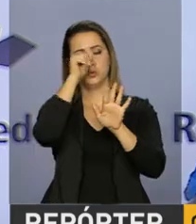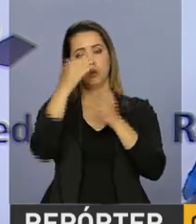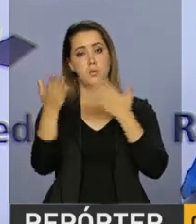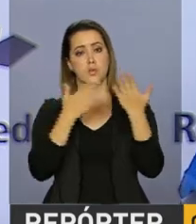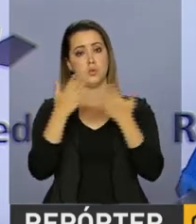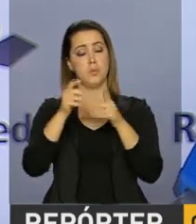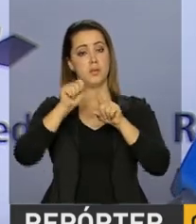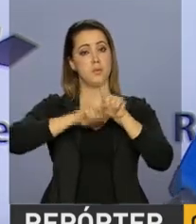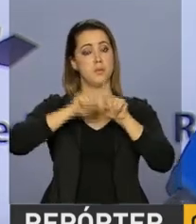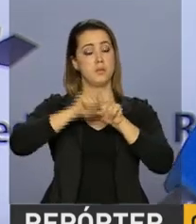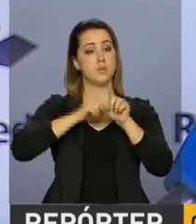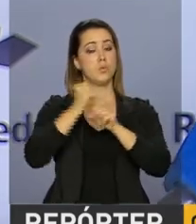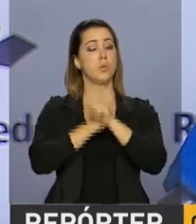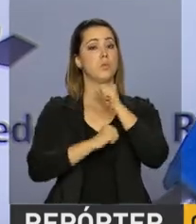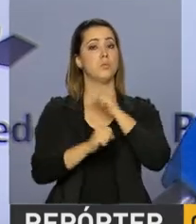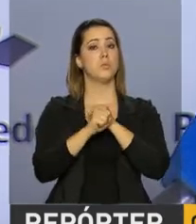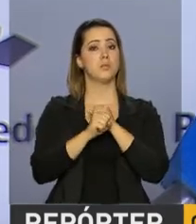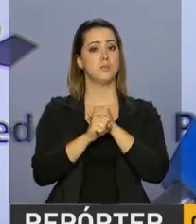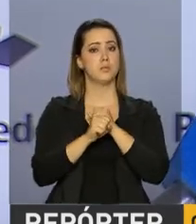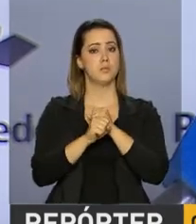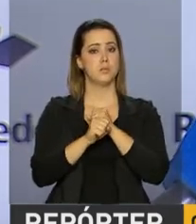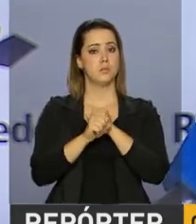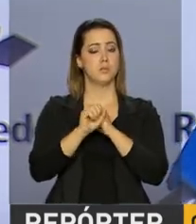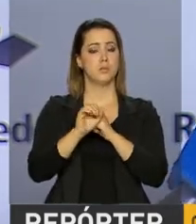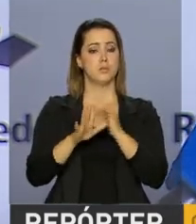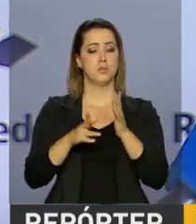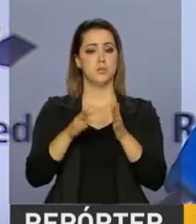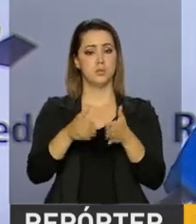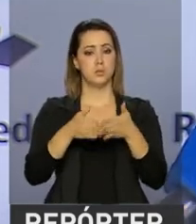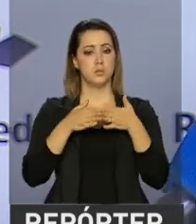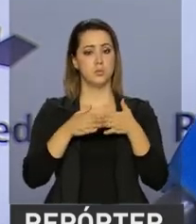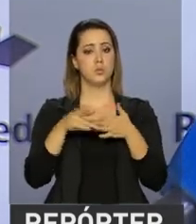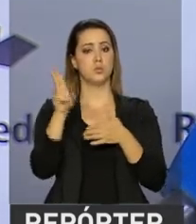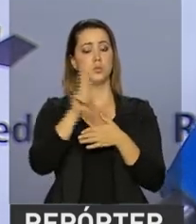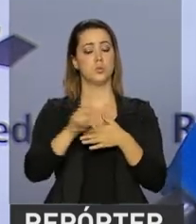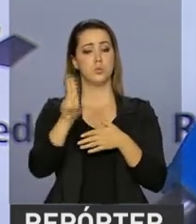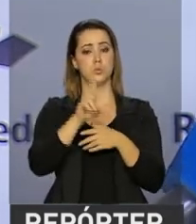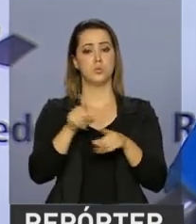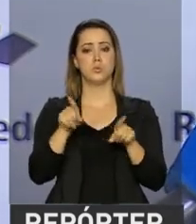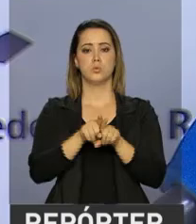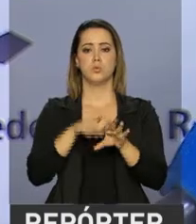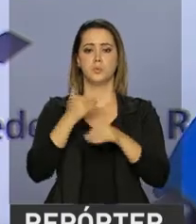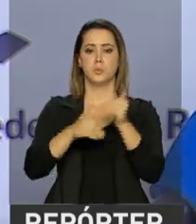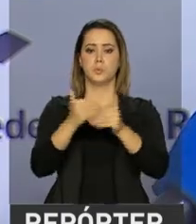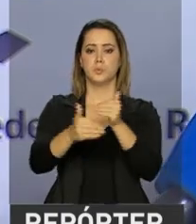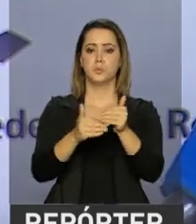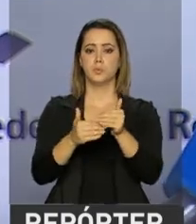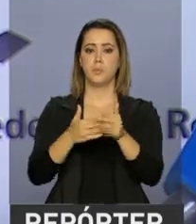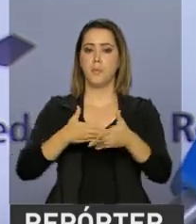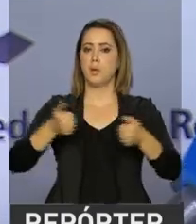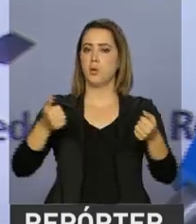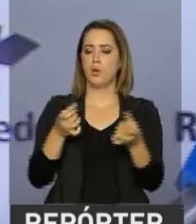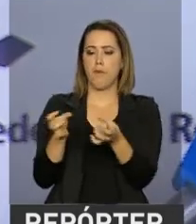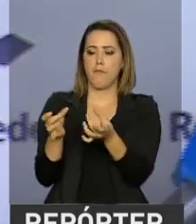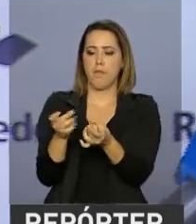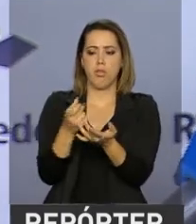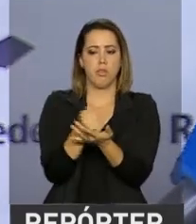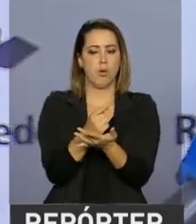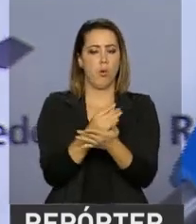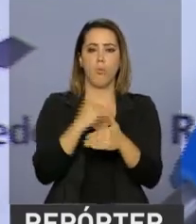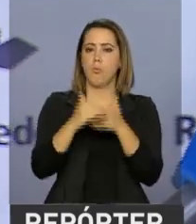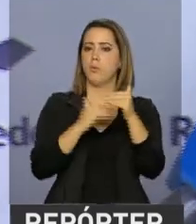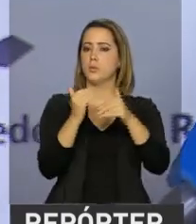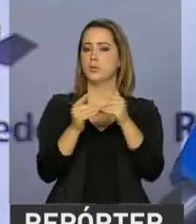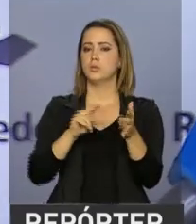mês do ano passado a a demanda o consumo também apresentou um forte aquecimento e isso refletiu na arrecadação